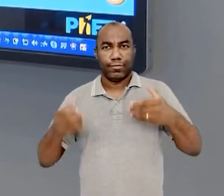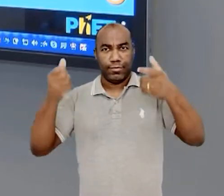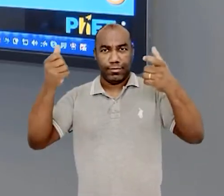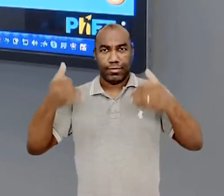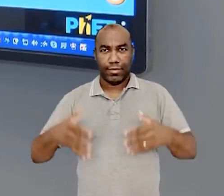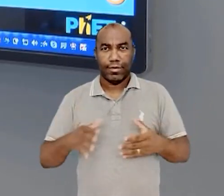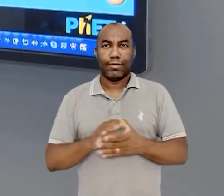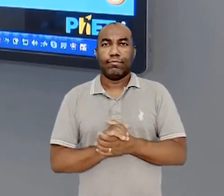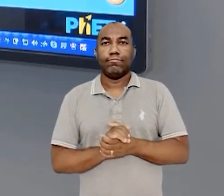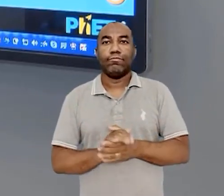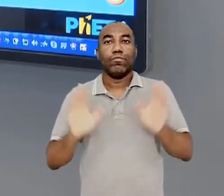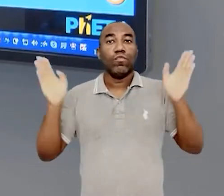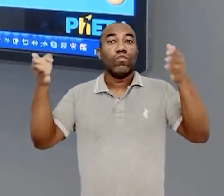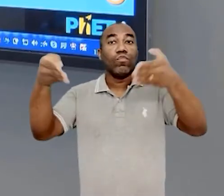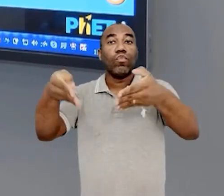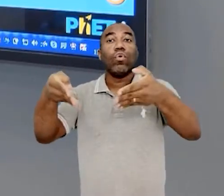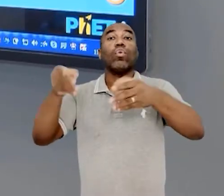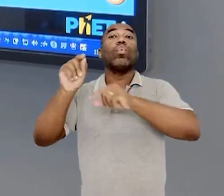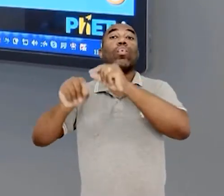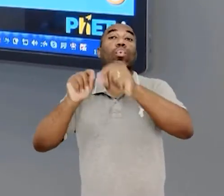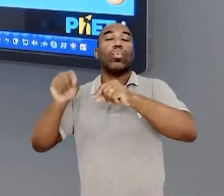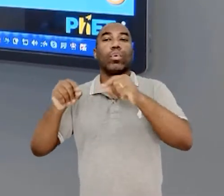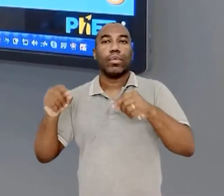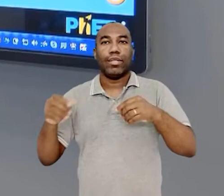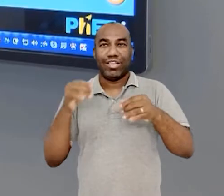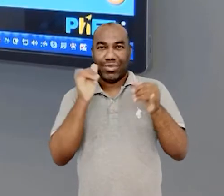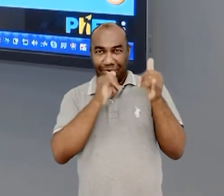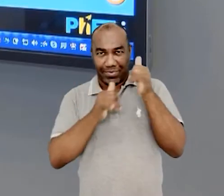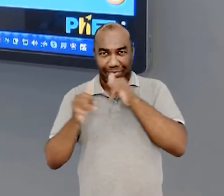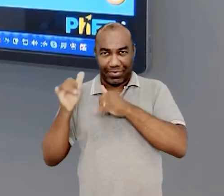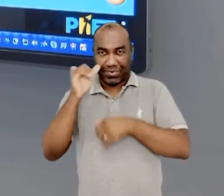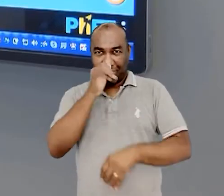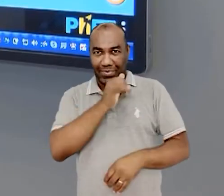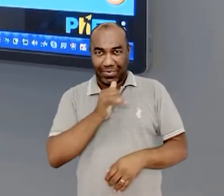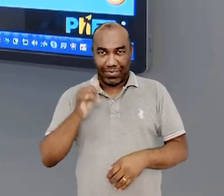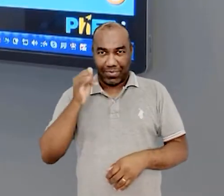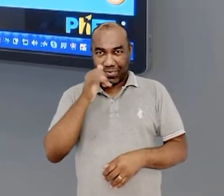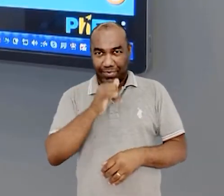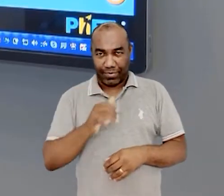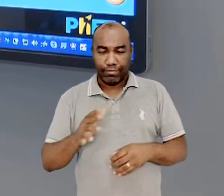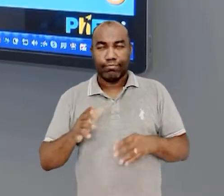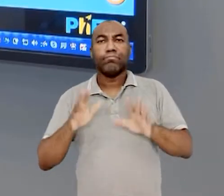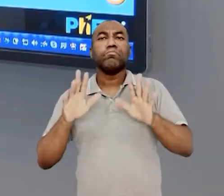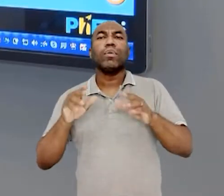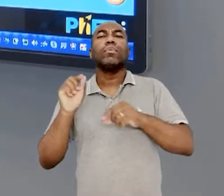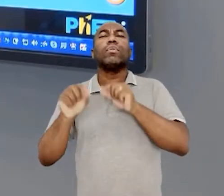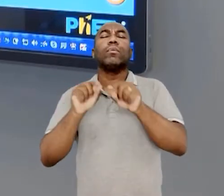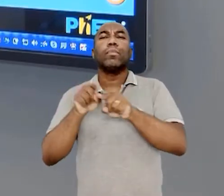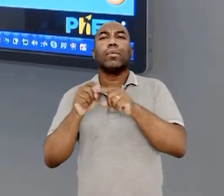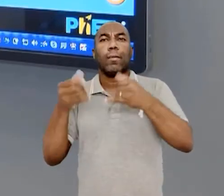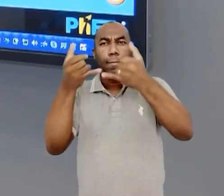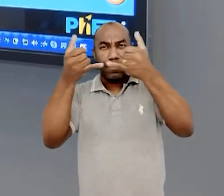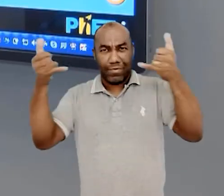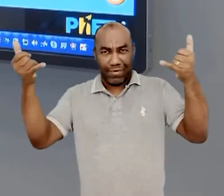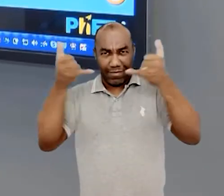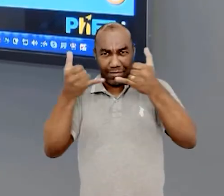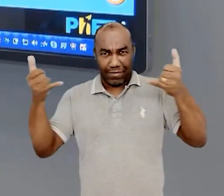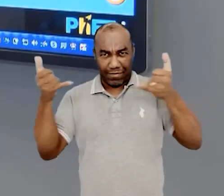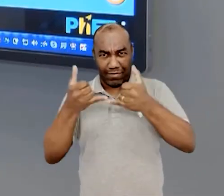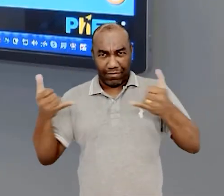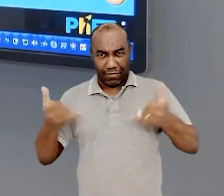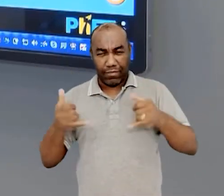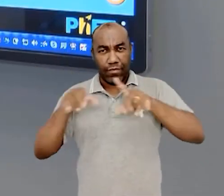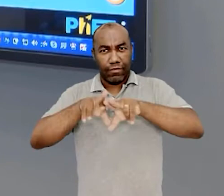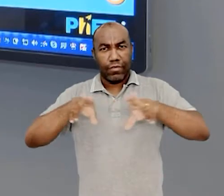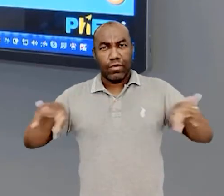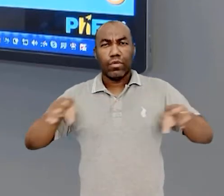abordagem visando conhecer um pouco de circuito. Também da lei de Ohm, George Simon Ohm. Para você